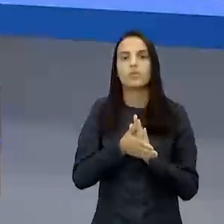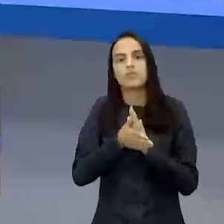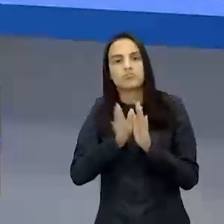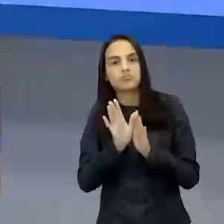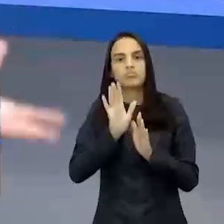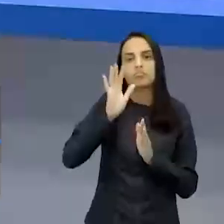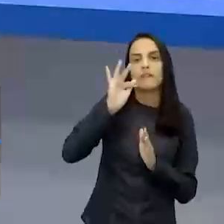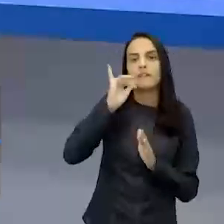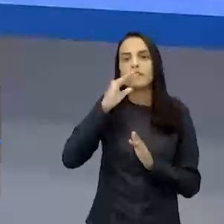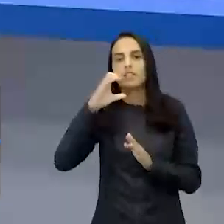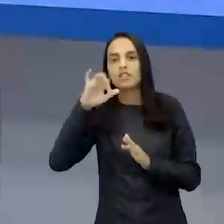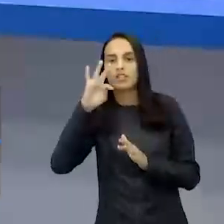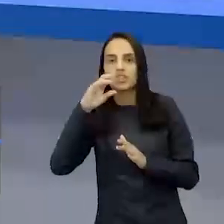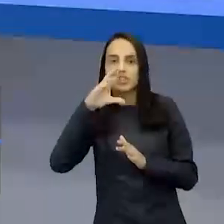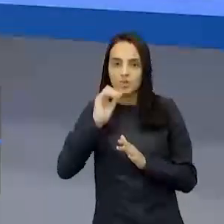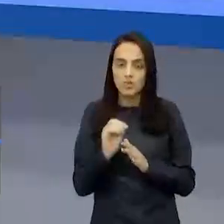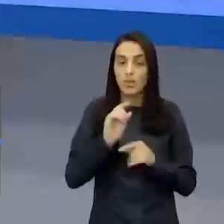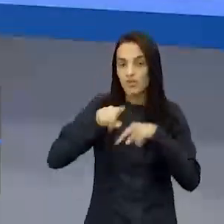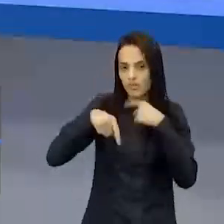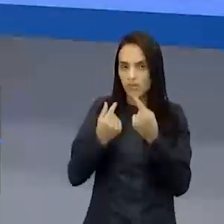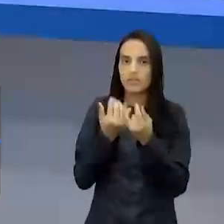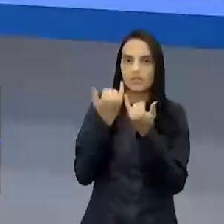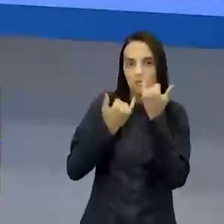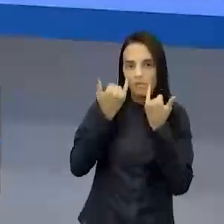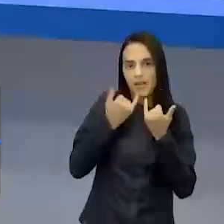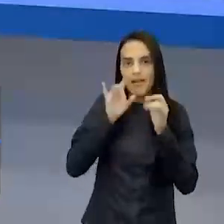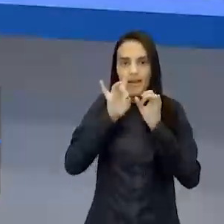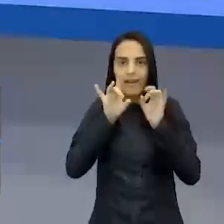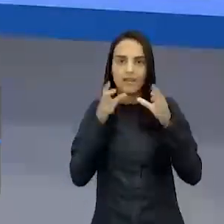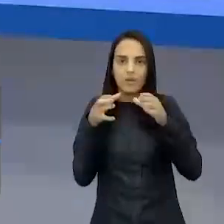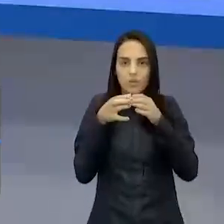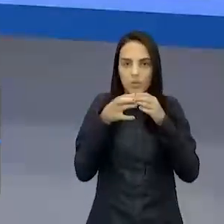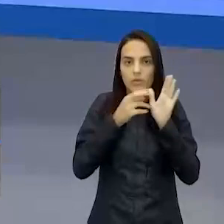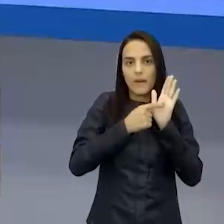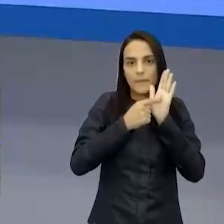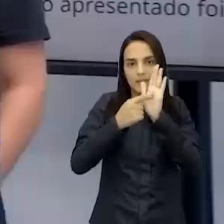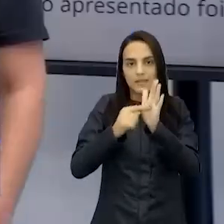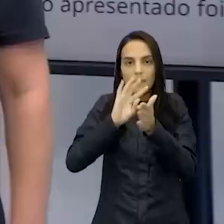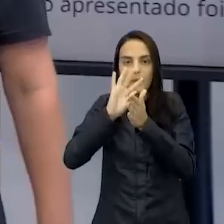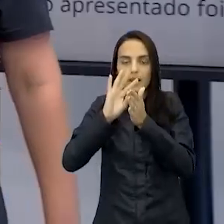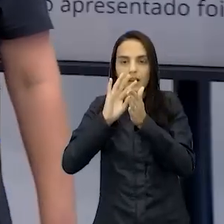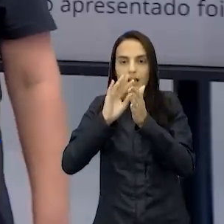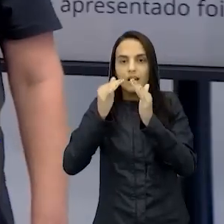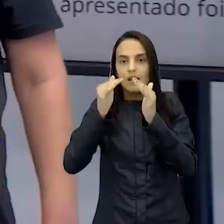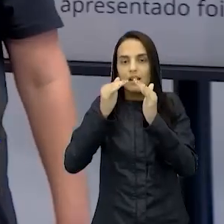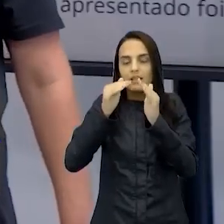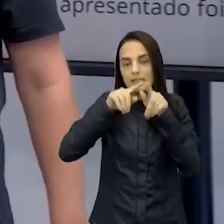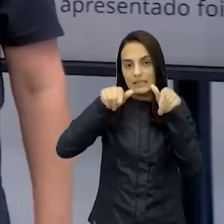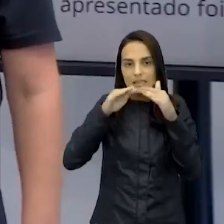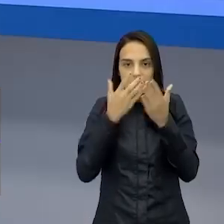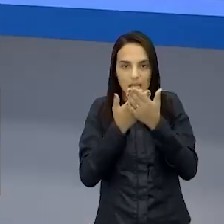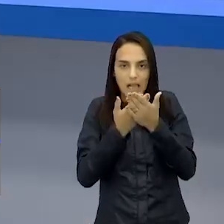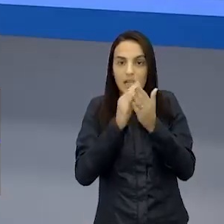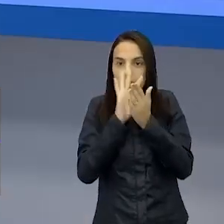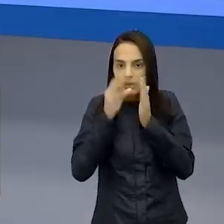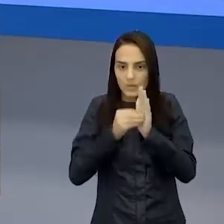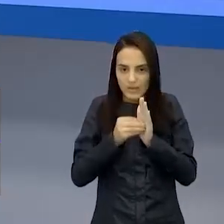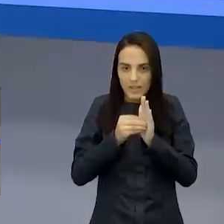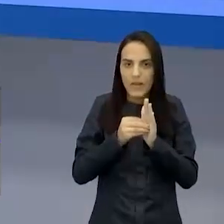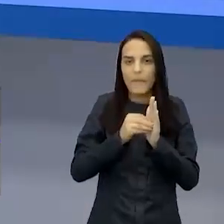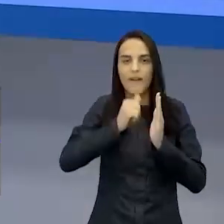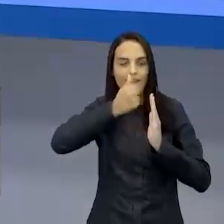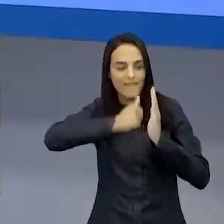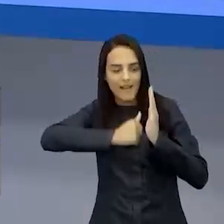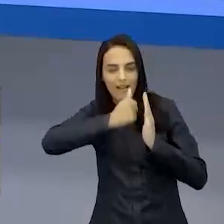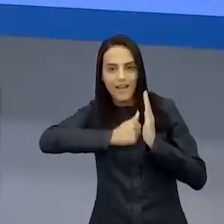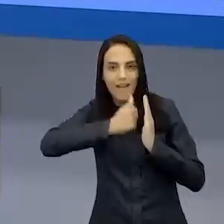fictício, vão ter todas aquelas informações e aí cada grupo da sala vai apresentar para a sala toda. Exatamente, por que isso? Para ser